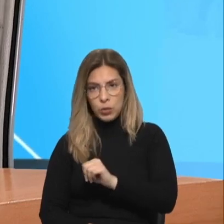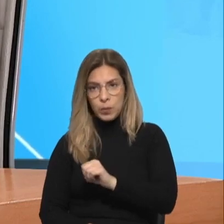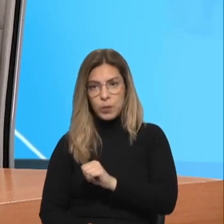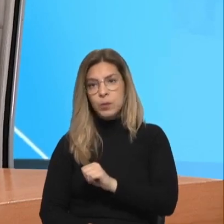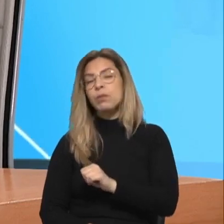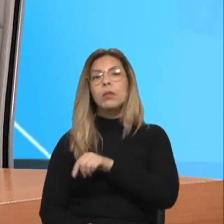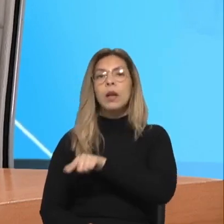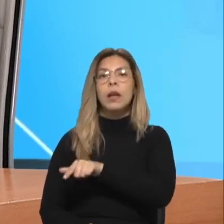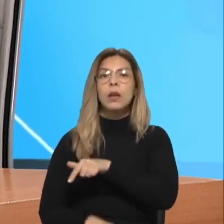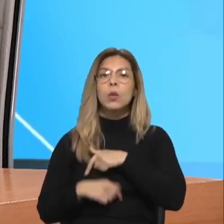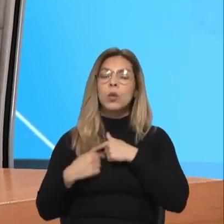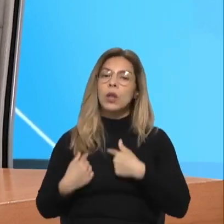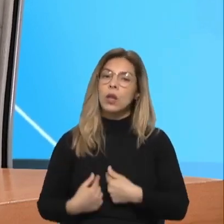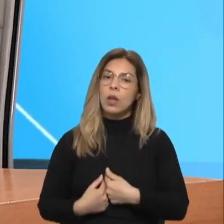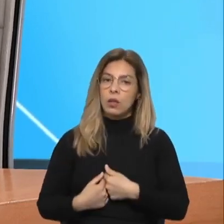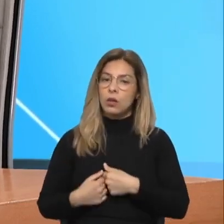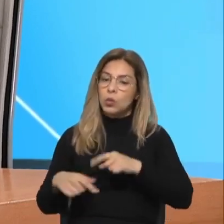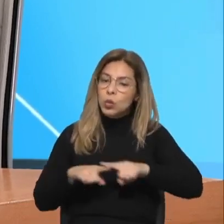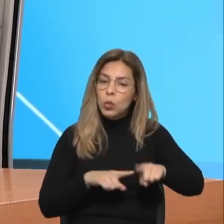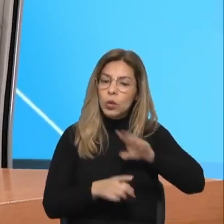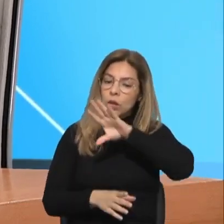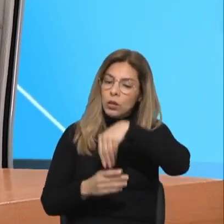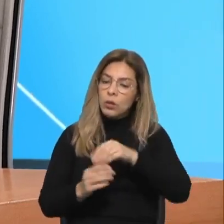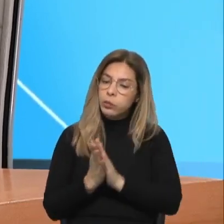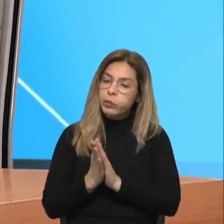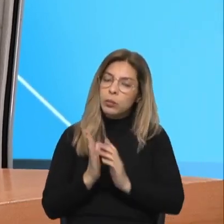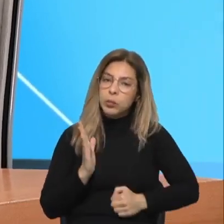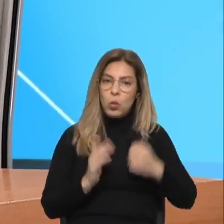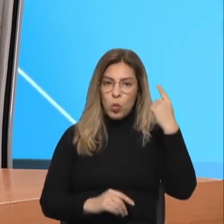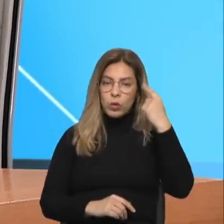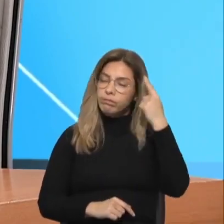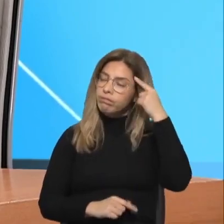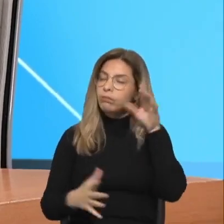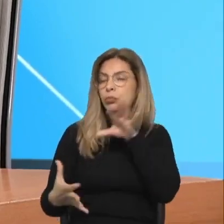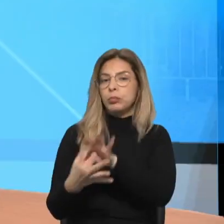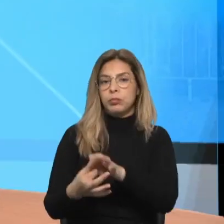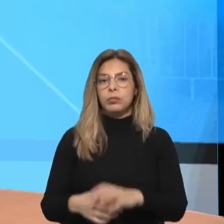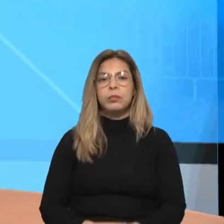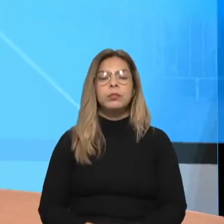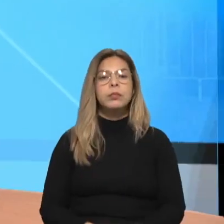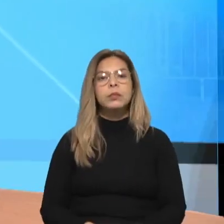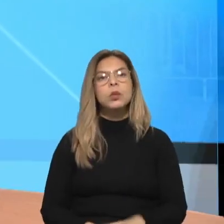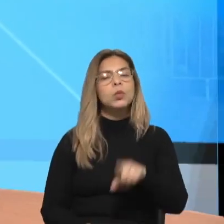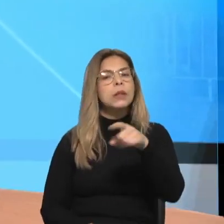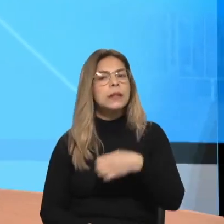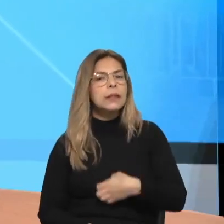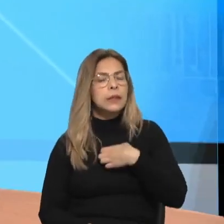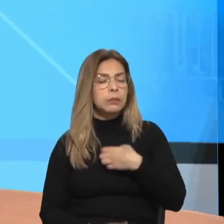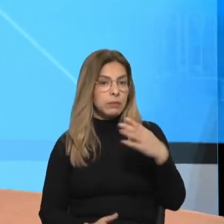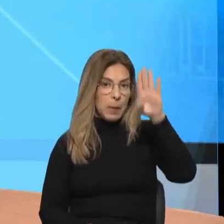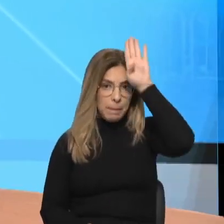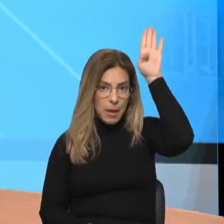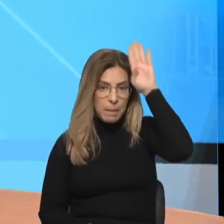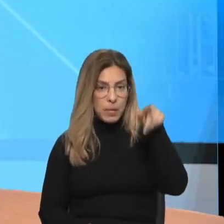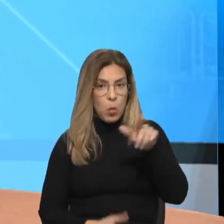coração da sinodalidade, chamados à conversão do coração no espírito. De que forma olha para este plano do Papa de